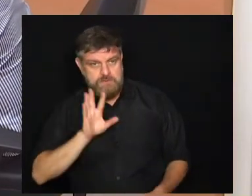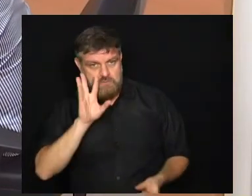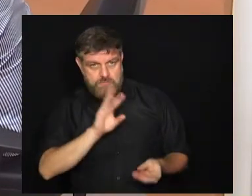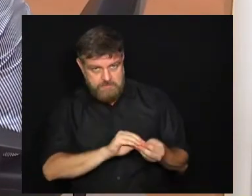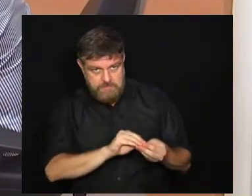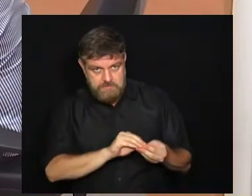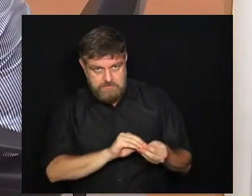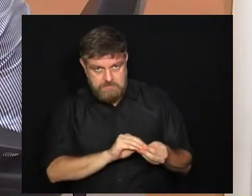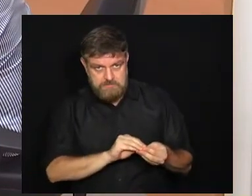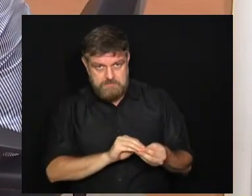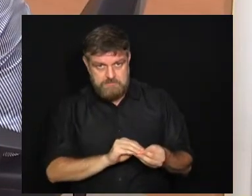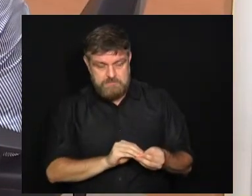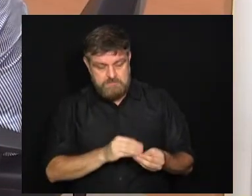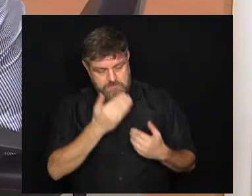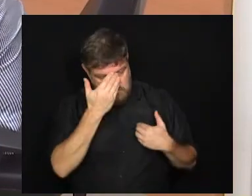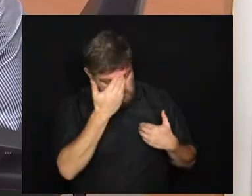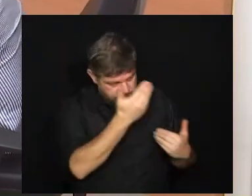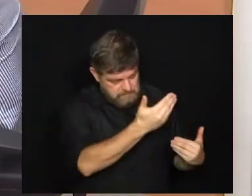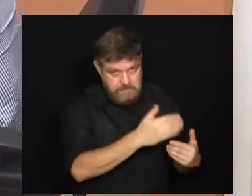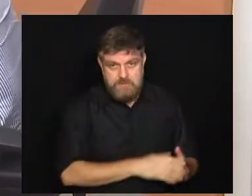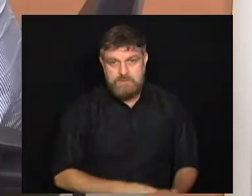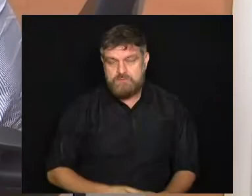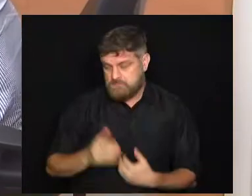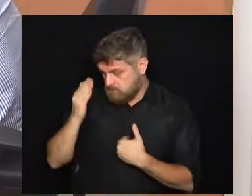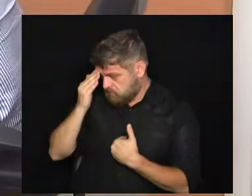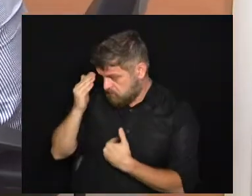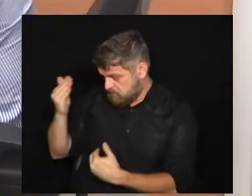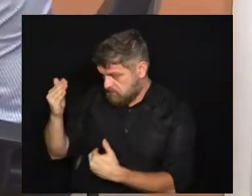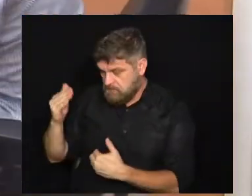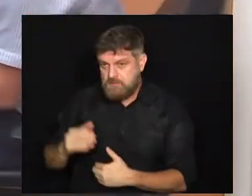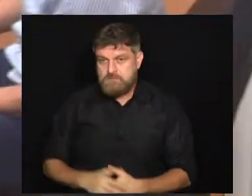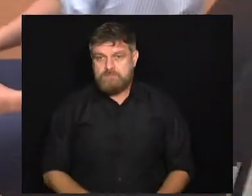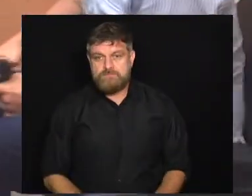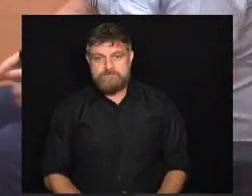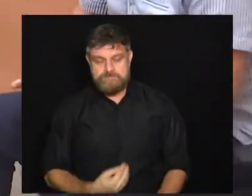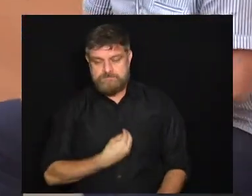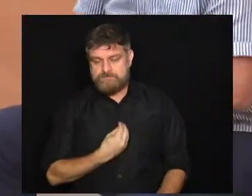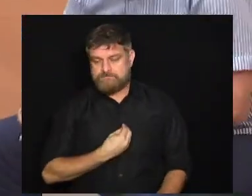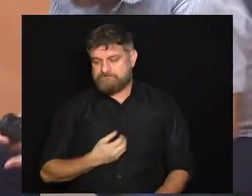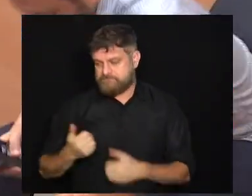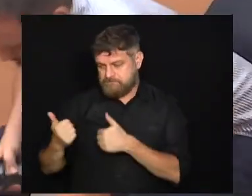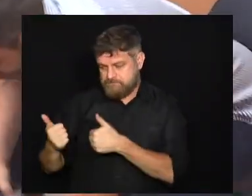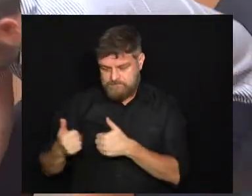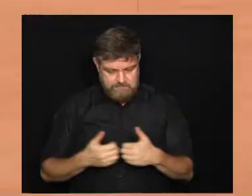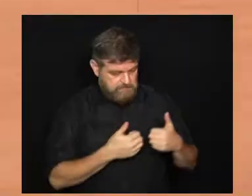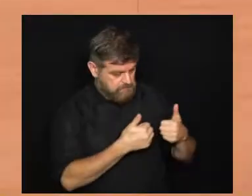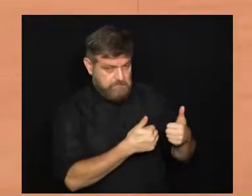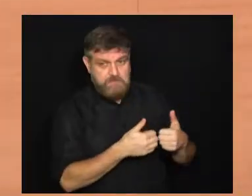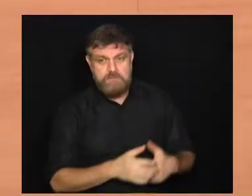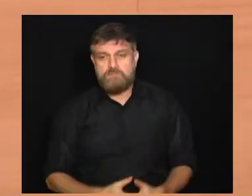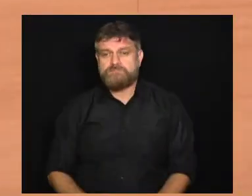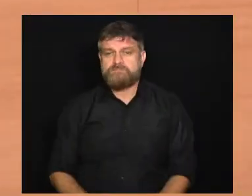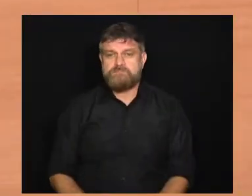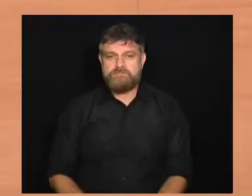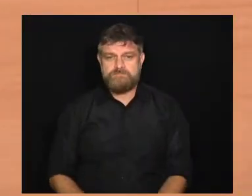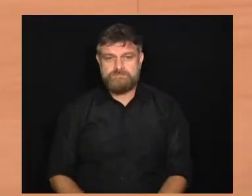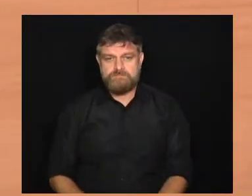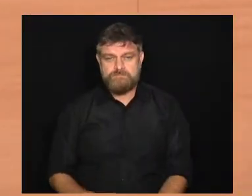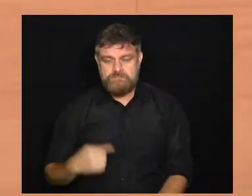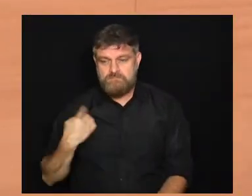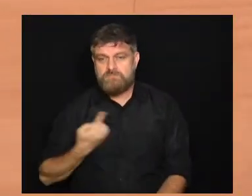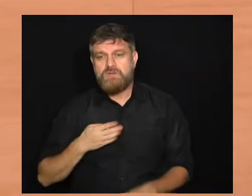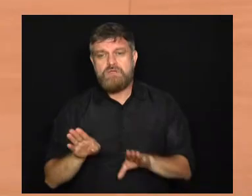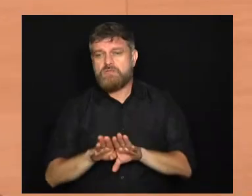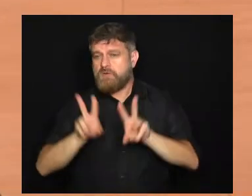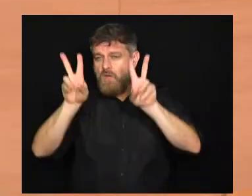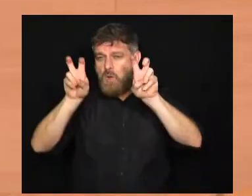Não? Então tá bom. Muito obrigado pela presença. André. Obrigado, valeu mesmo. Bem, a comissão ela tinha a pretensão também de